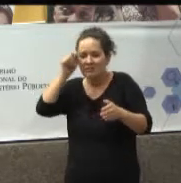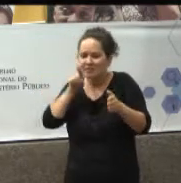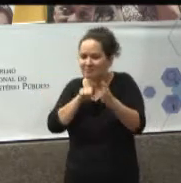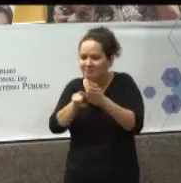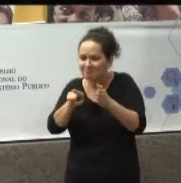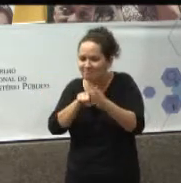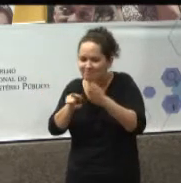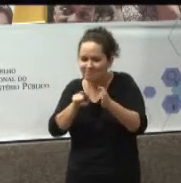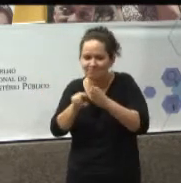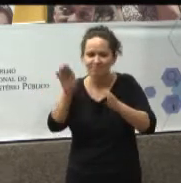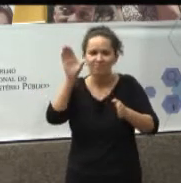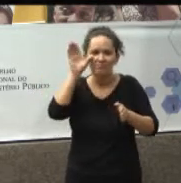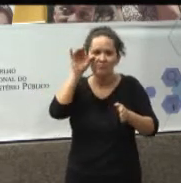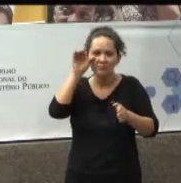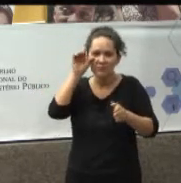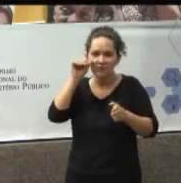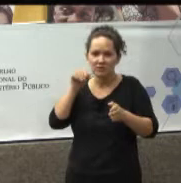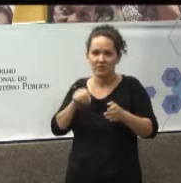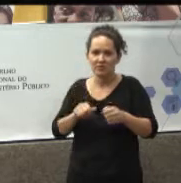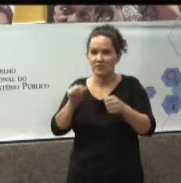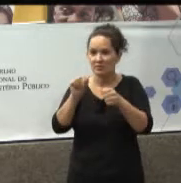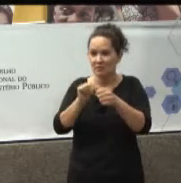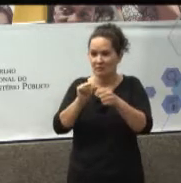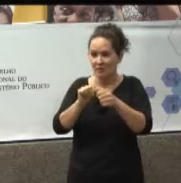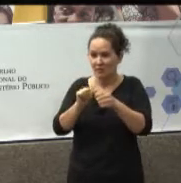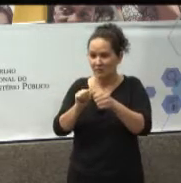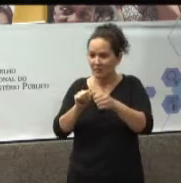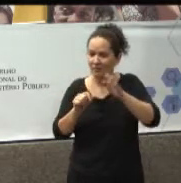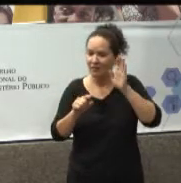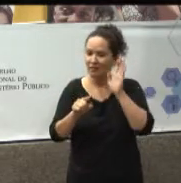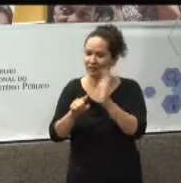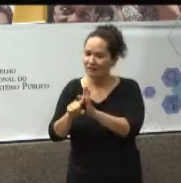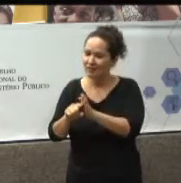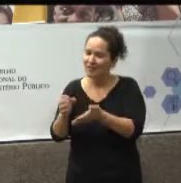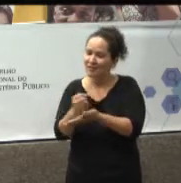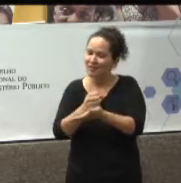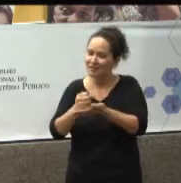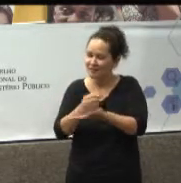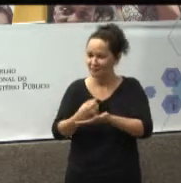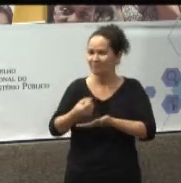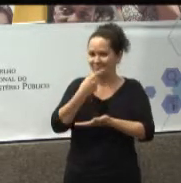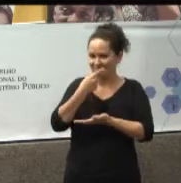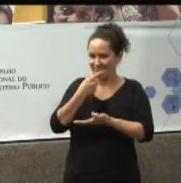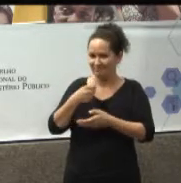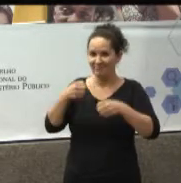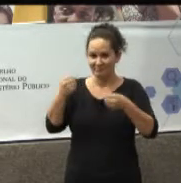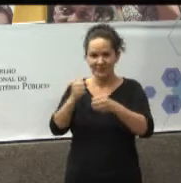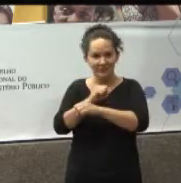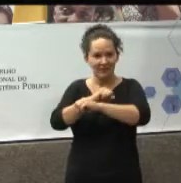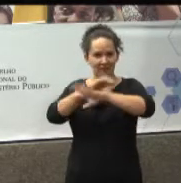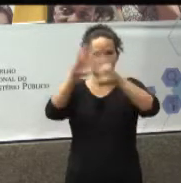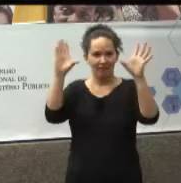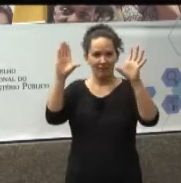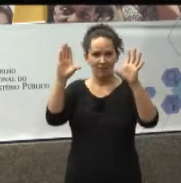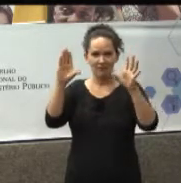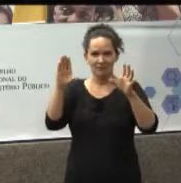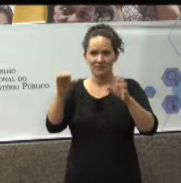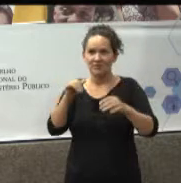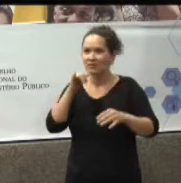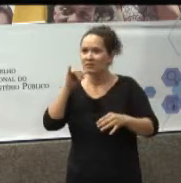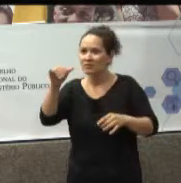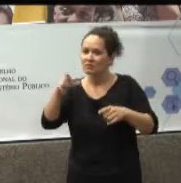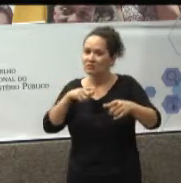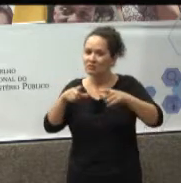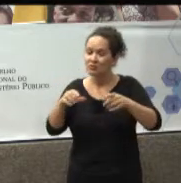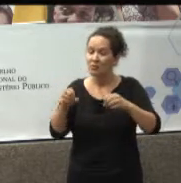científica feita no laboratório é patrocinada pela indústria farmacêutica e que isso é preciso ficar bem claro na hora de publicar esse trabalho